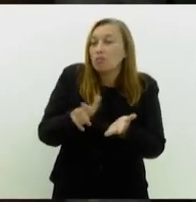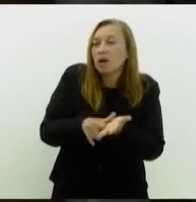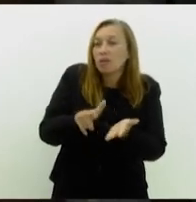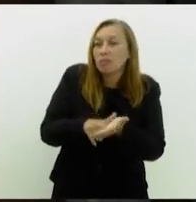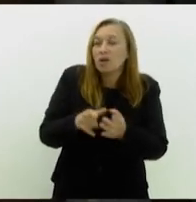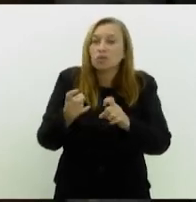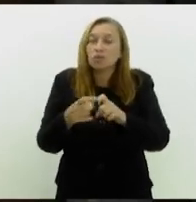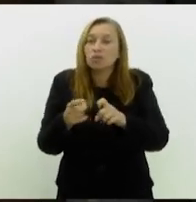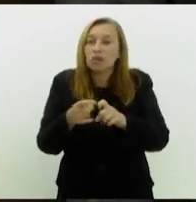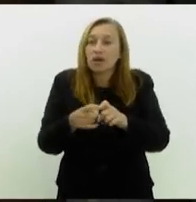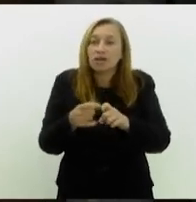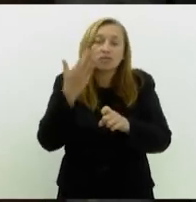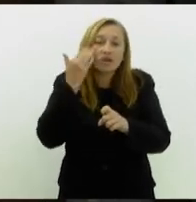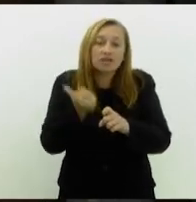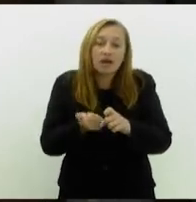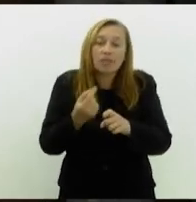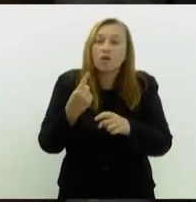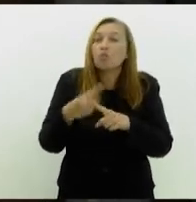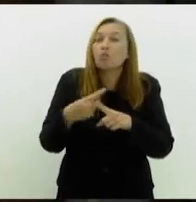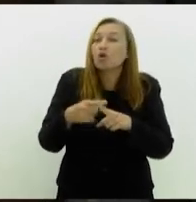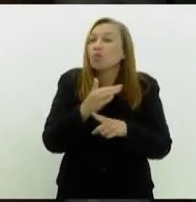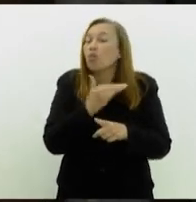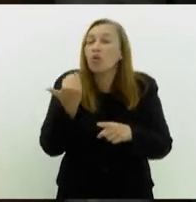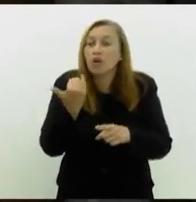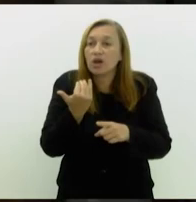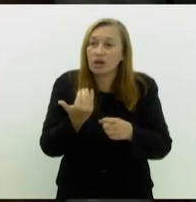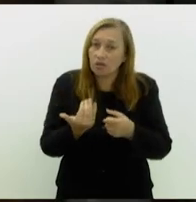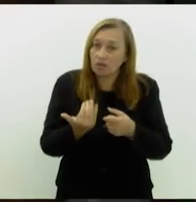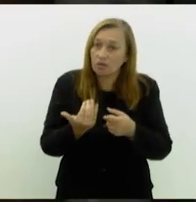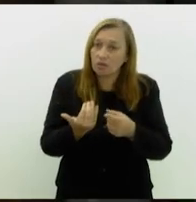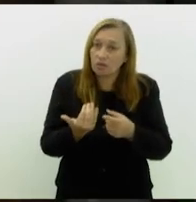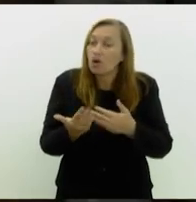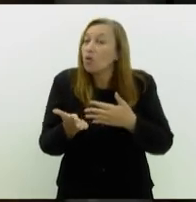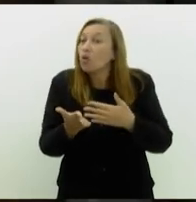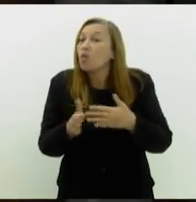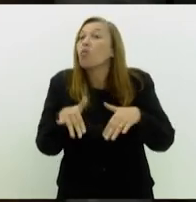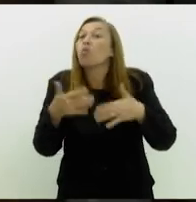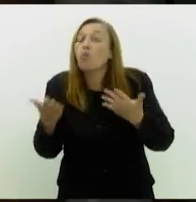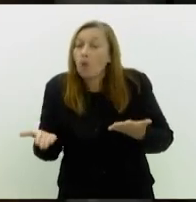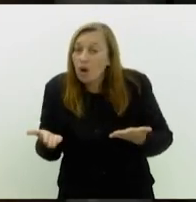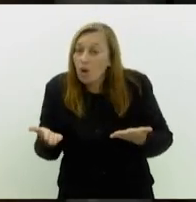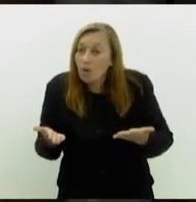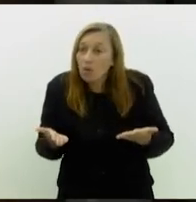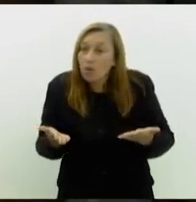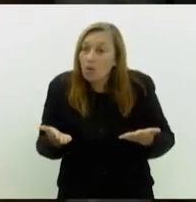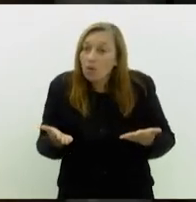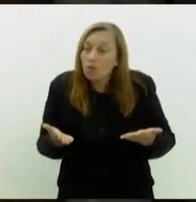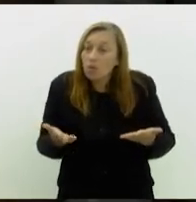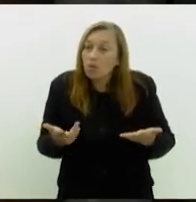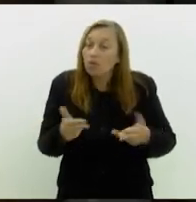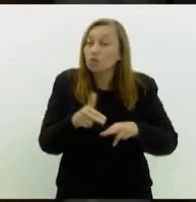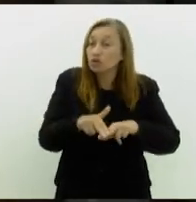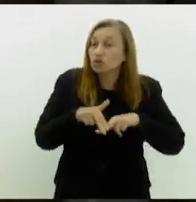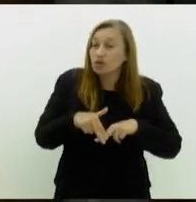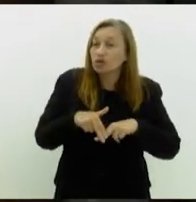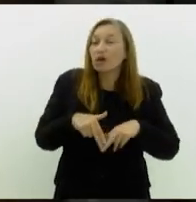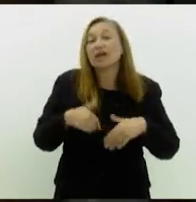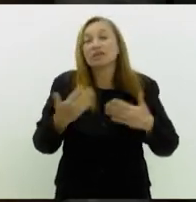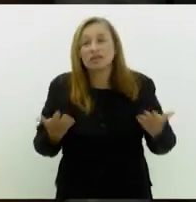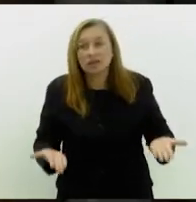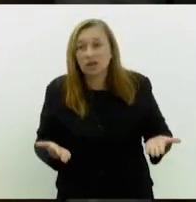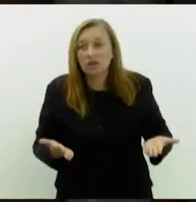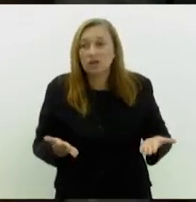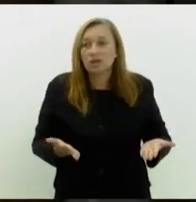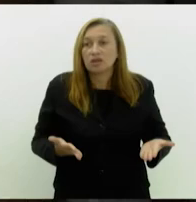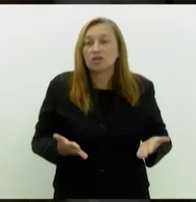reivindicar um um olhar apurado sobre qual qual foi a situação do Moreno Então a gente tem uma situação de